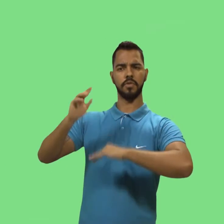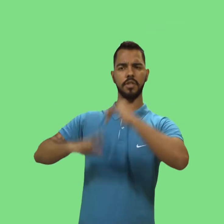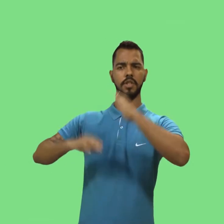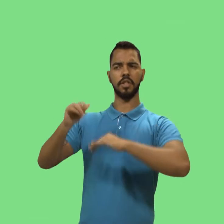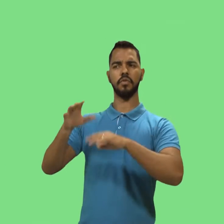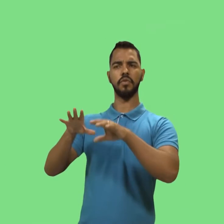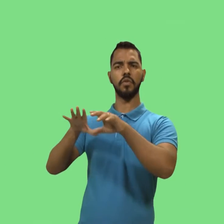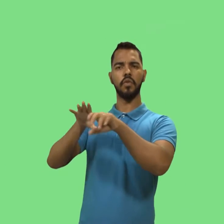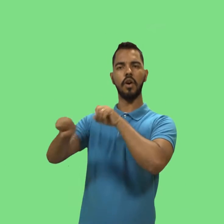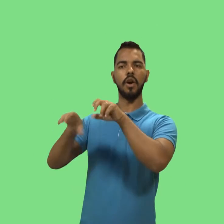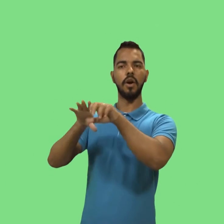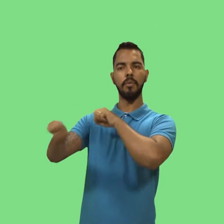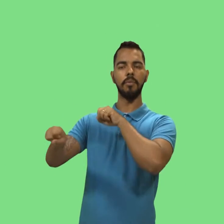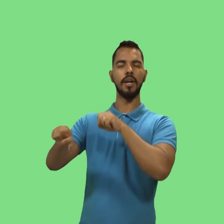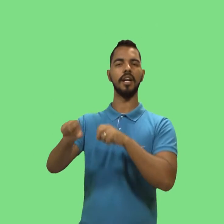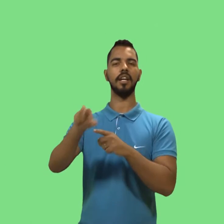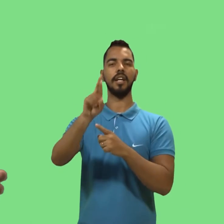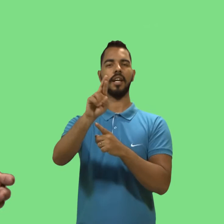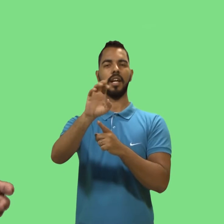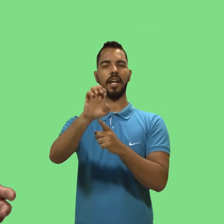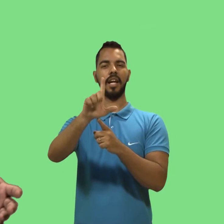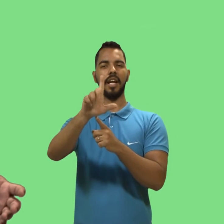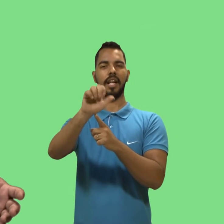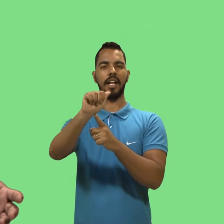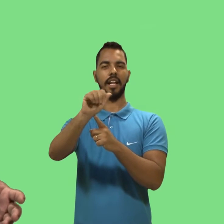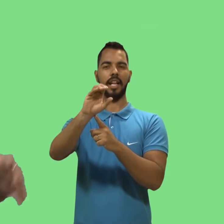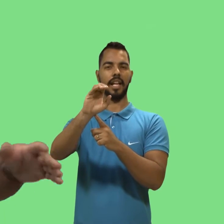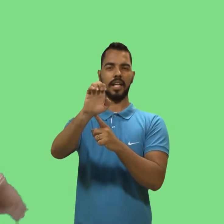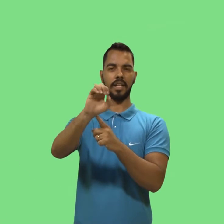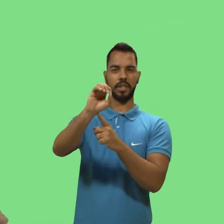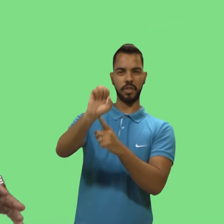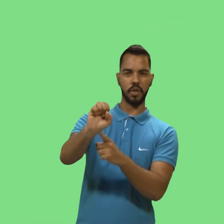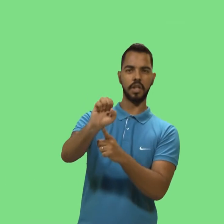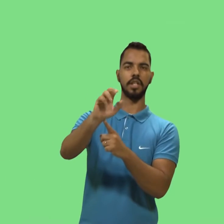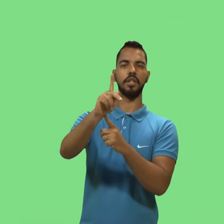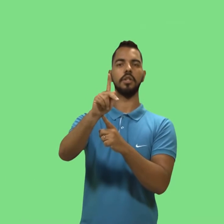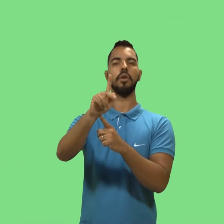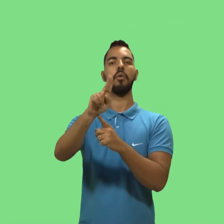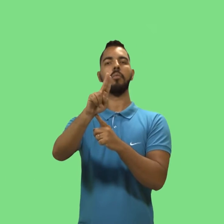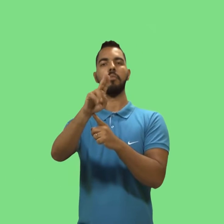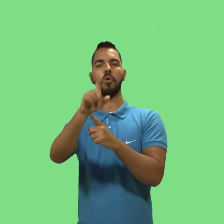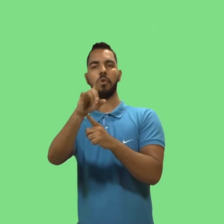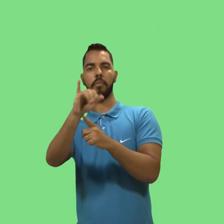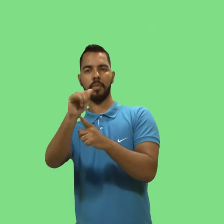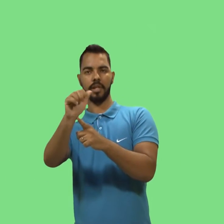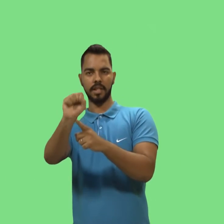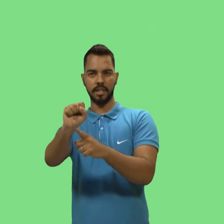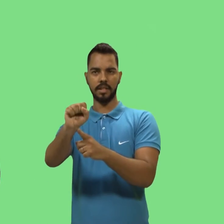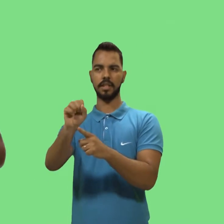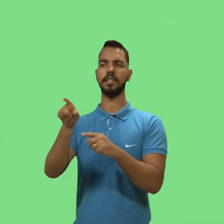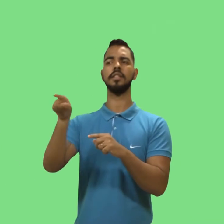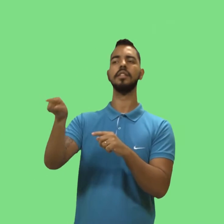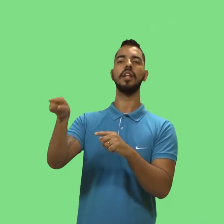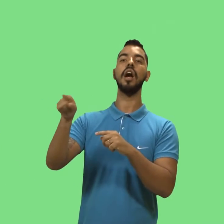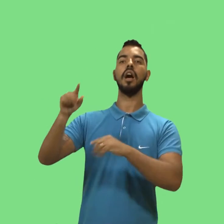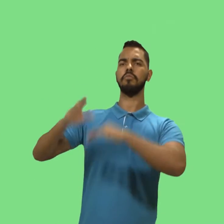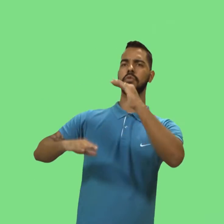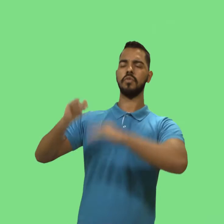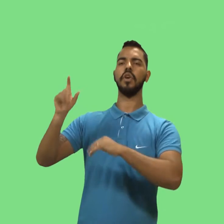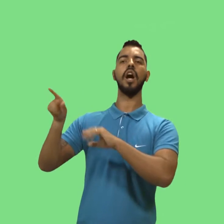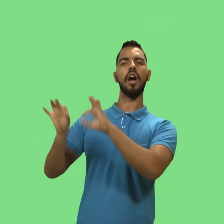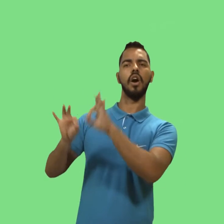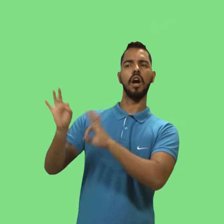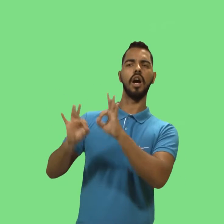públicas de uma empresa ou instituição a fim de repassar aos jornalistas